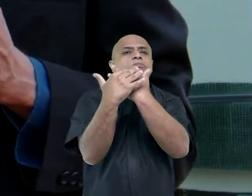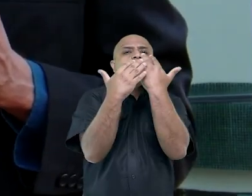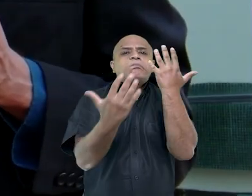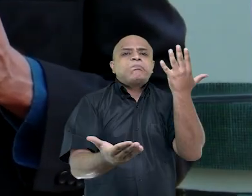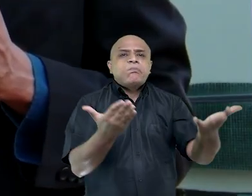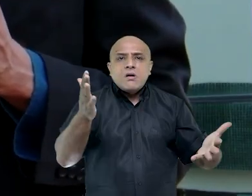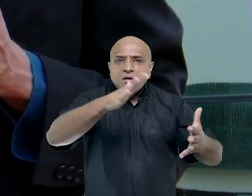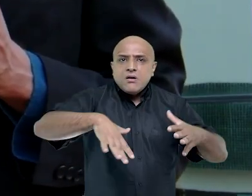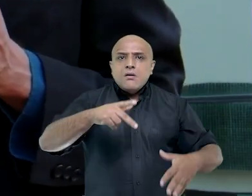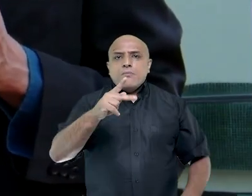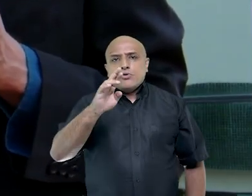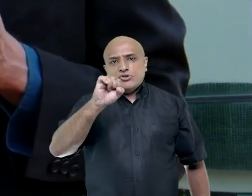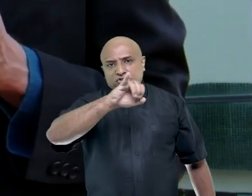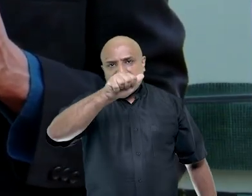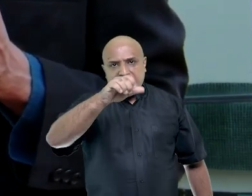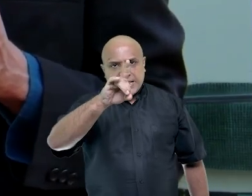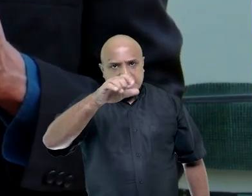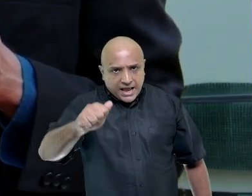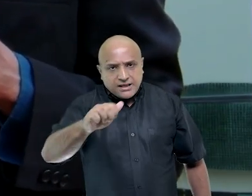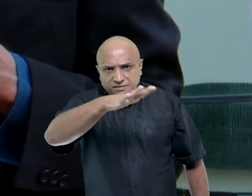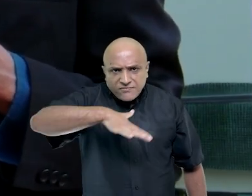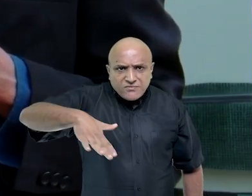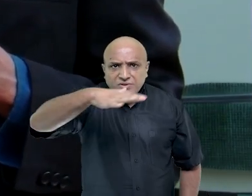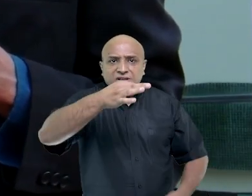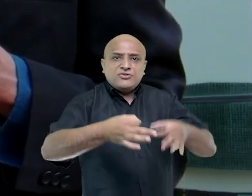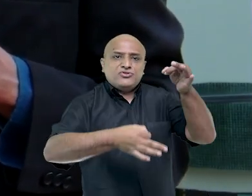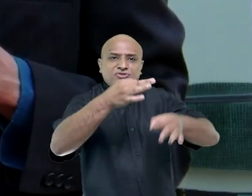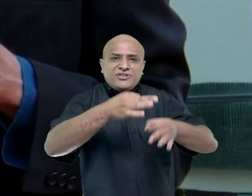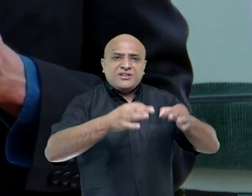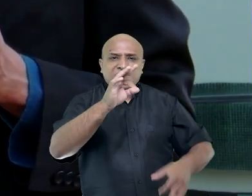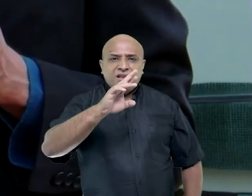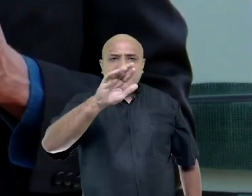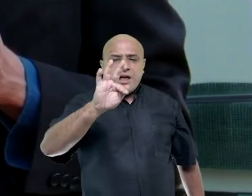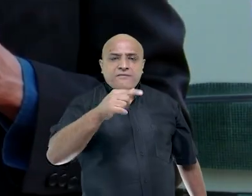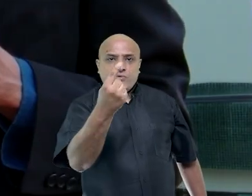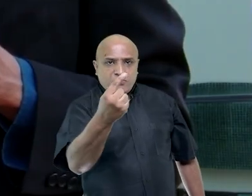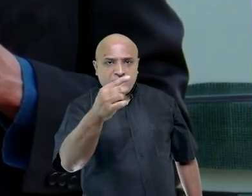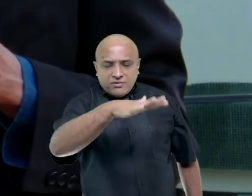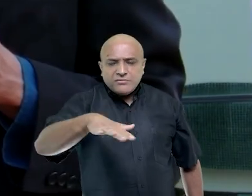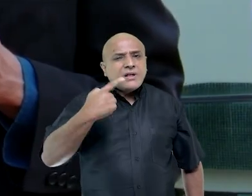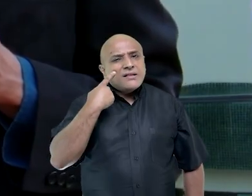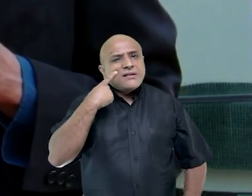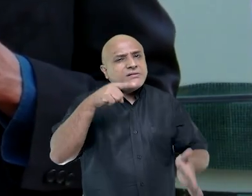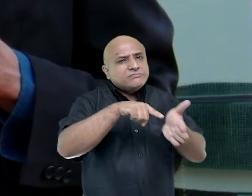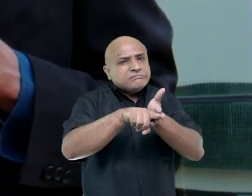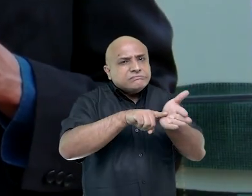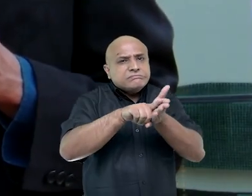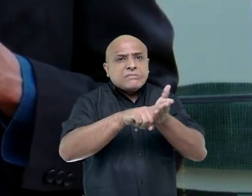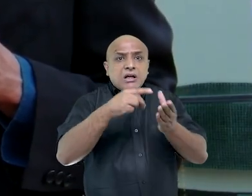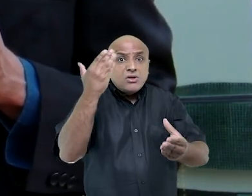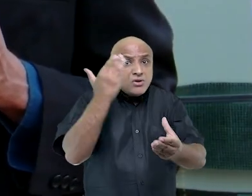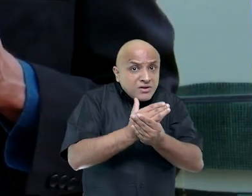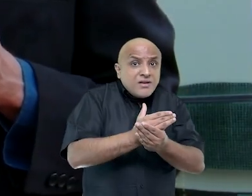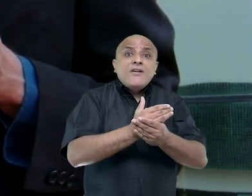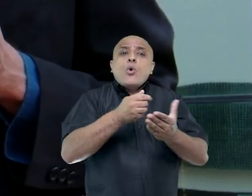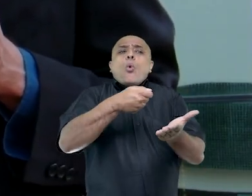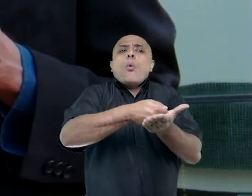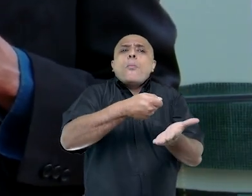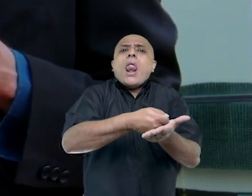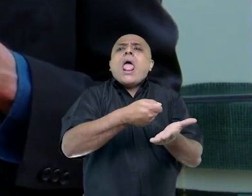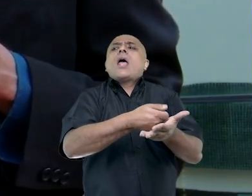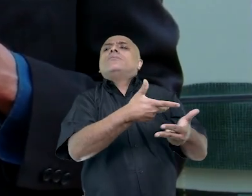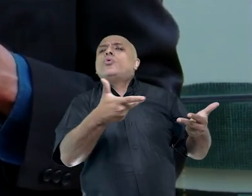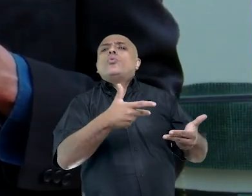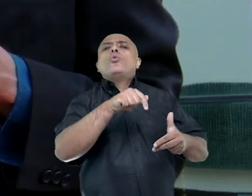o PROJADA, no âmbito da Justiça Federal da Primeira Região. Estão sendo analisadas ações civis públicas, cobranças e